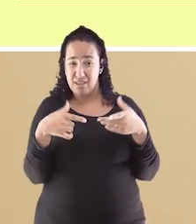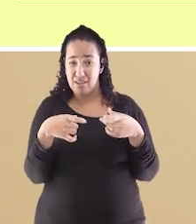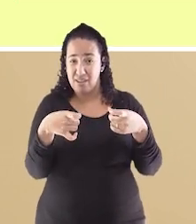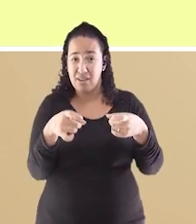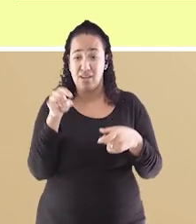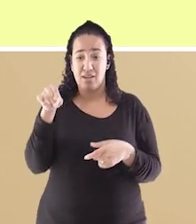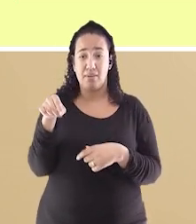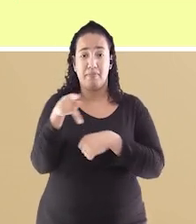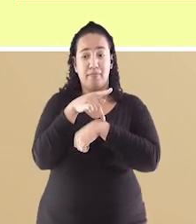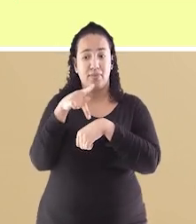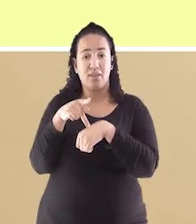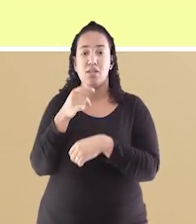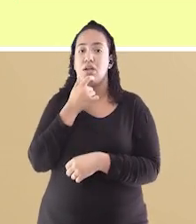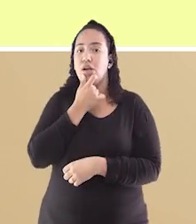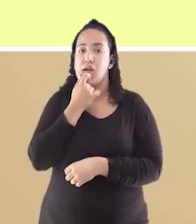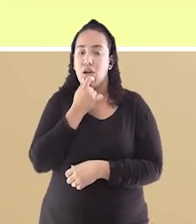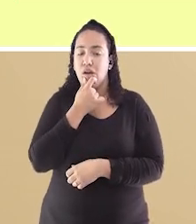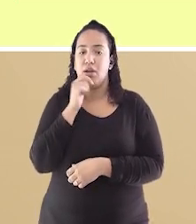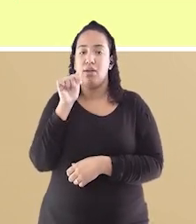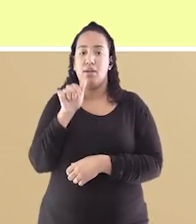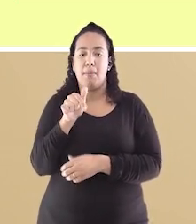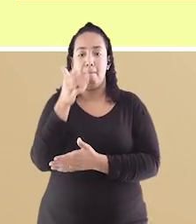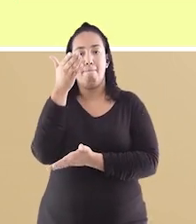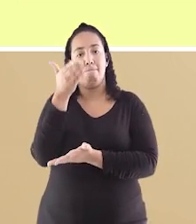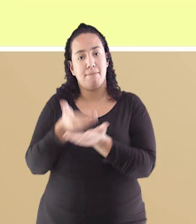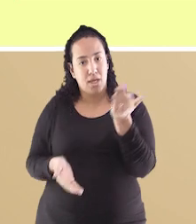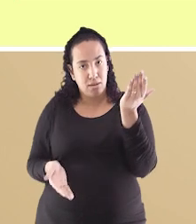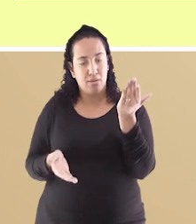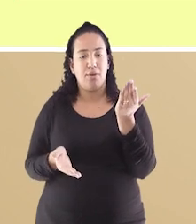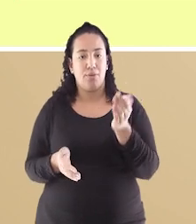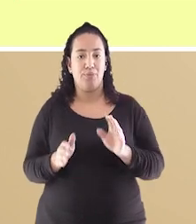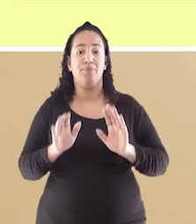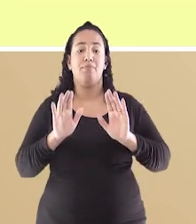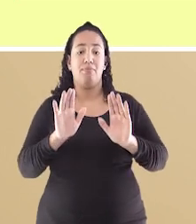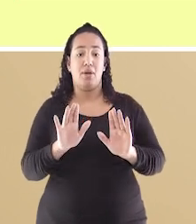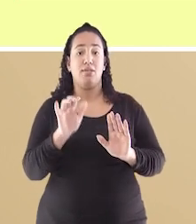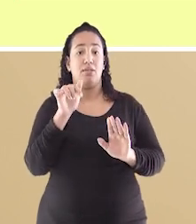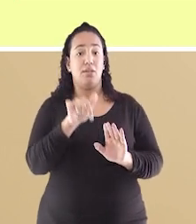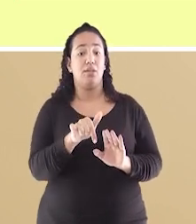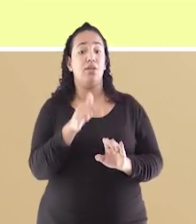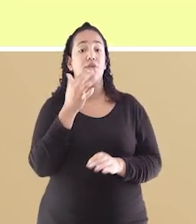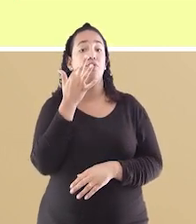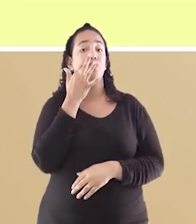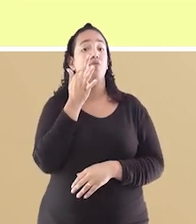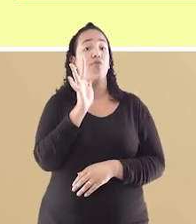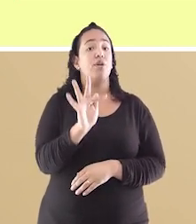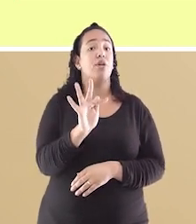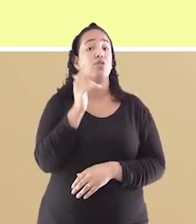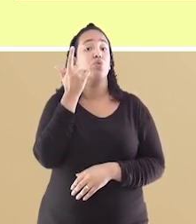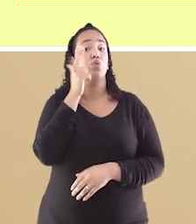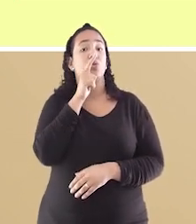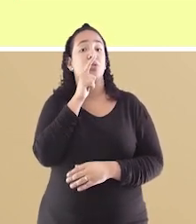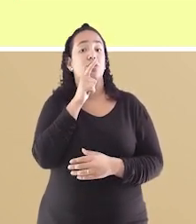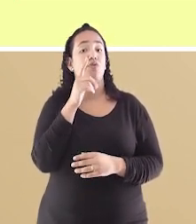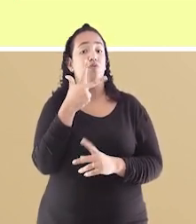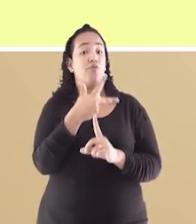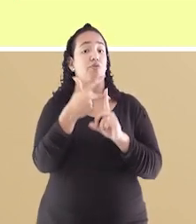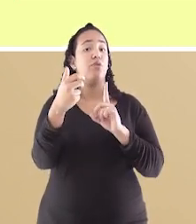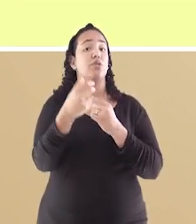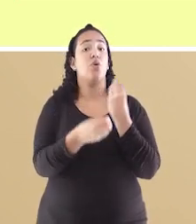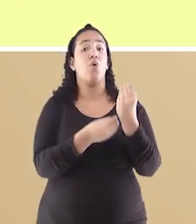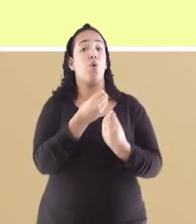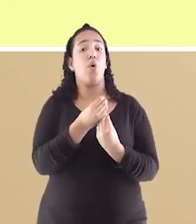por muito pouco de ganhar, mas foi derrotada graças ao apoio da nobreza francesa a seu